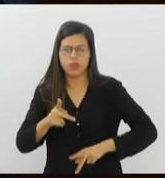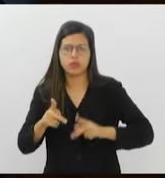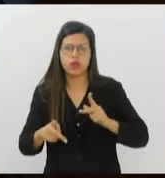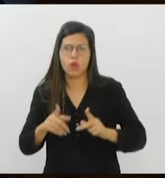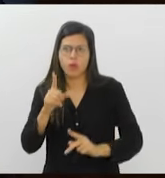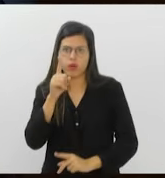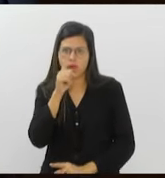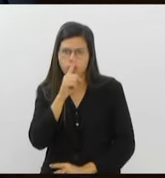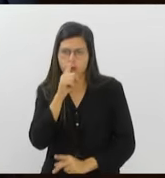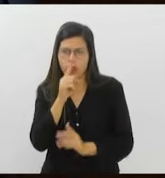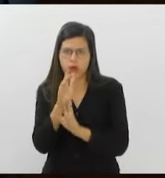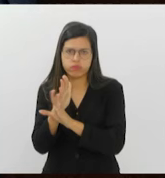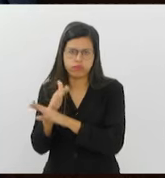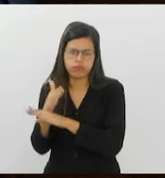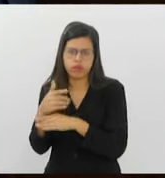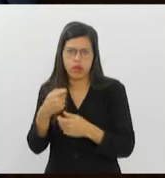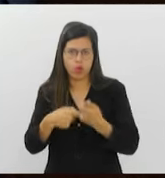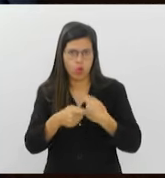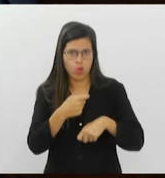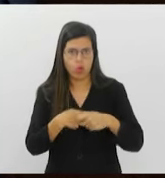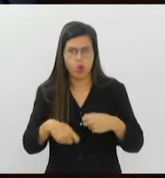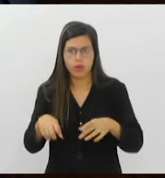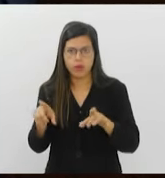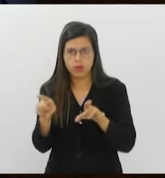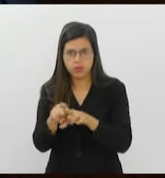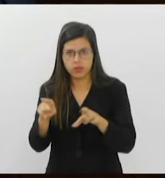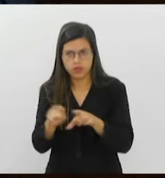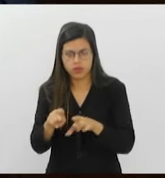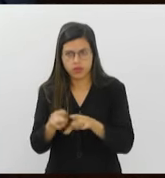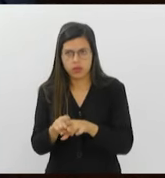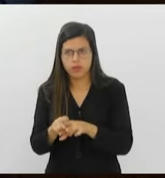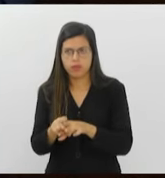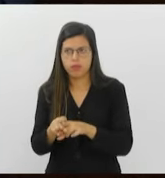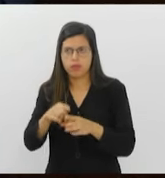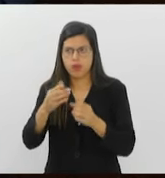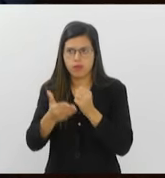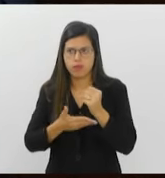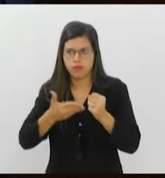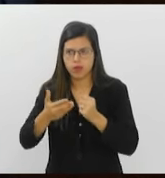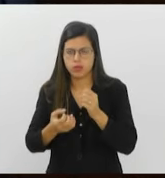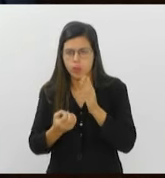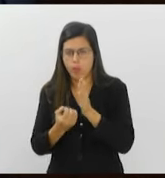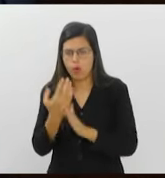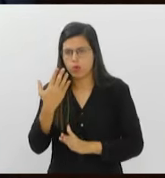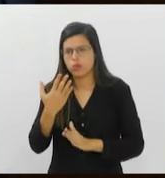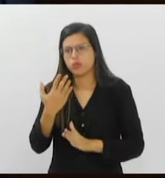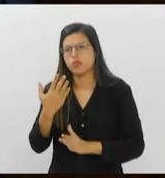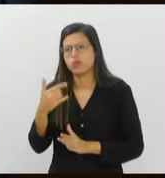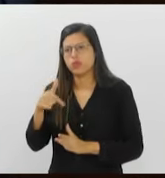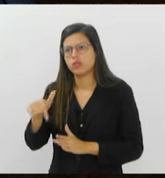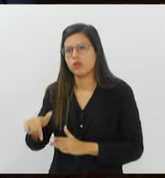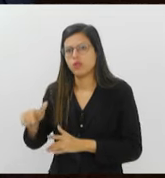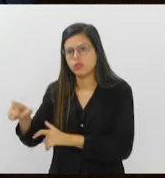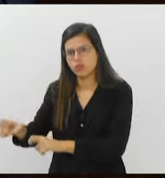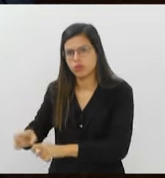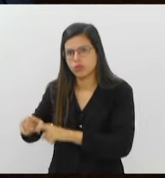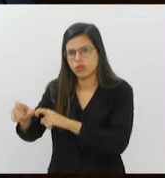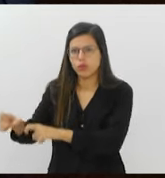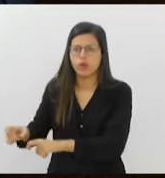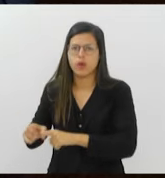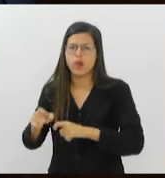vulnerabilidade econômica, bem como o fomento à atividade dos produtores rurais, aquicultores